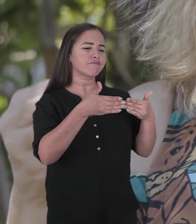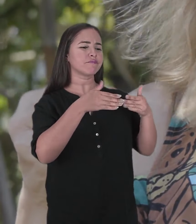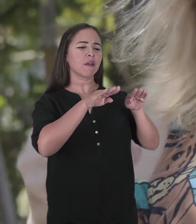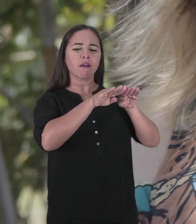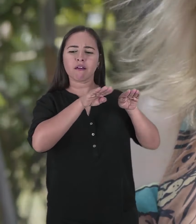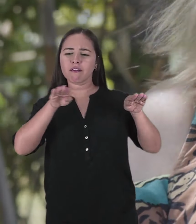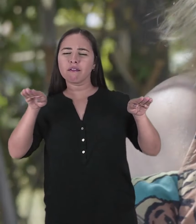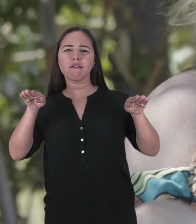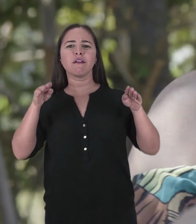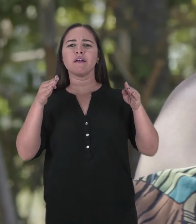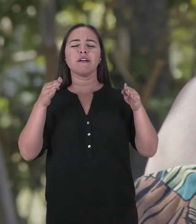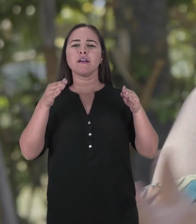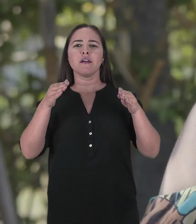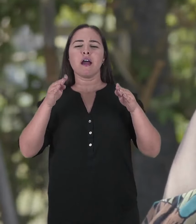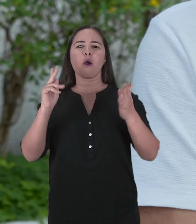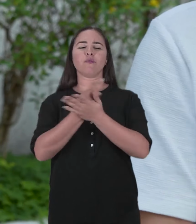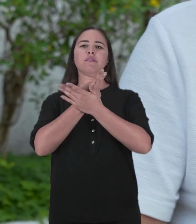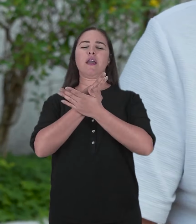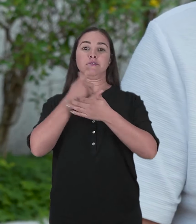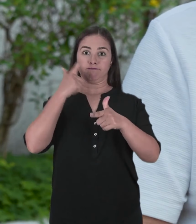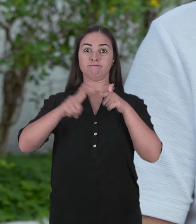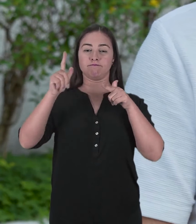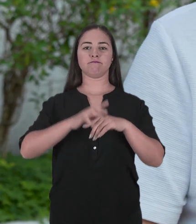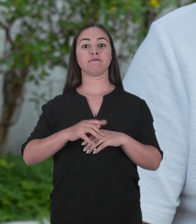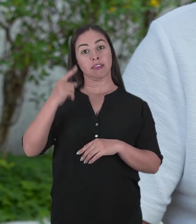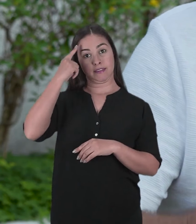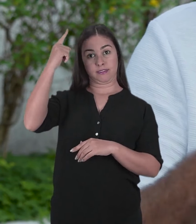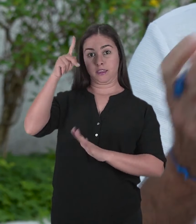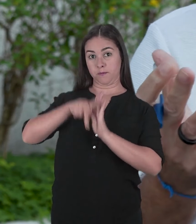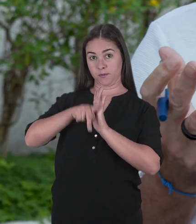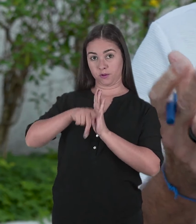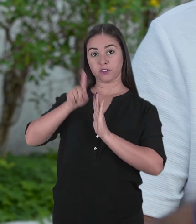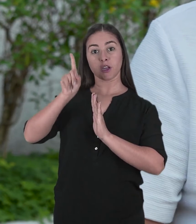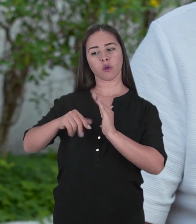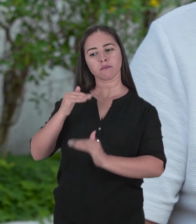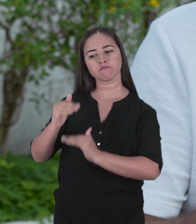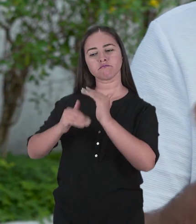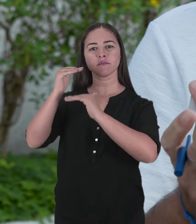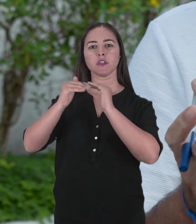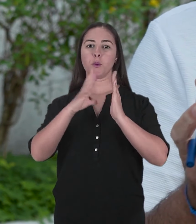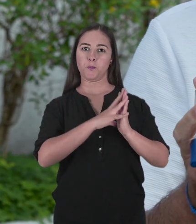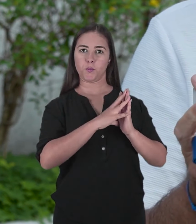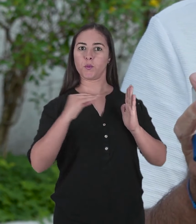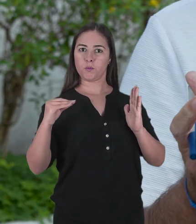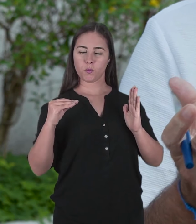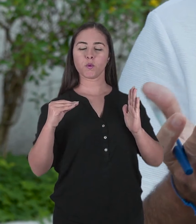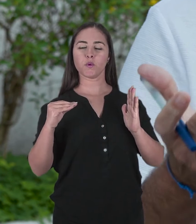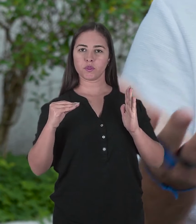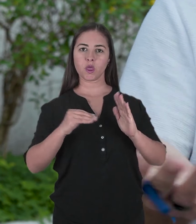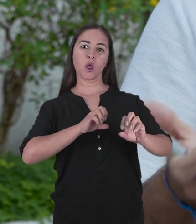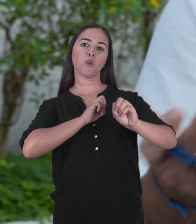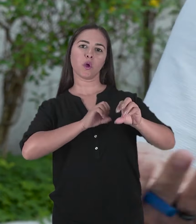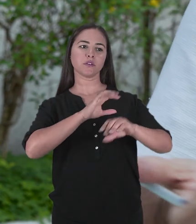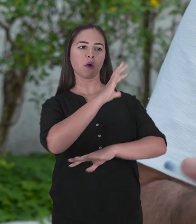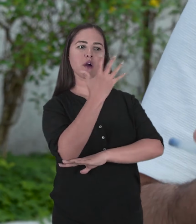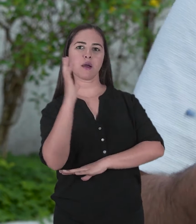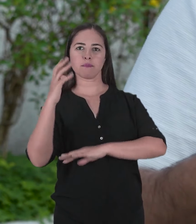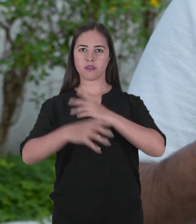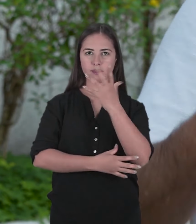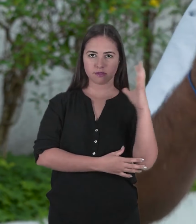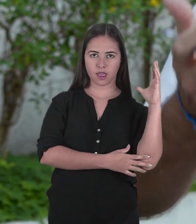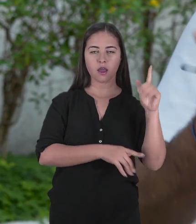e verticalizada durante um surto. A ideia do projeto era desenvolver um modelo de educação